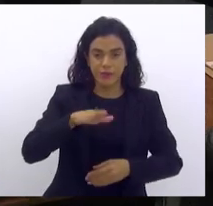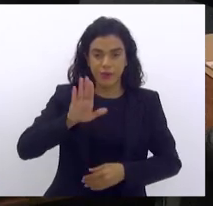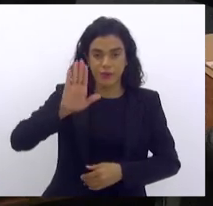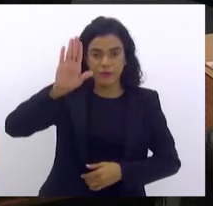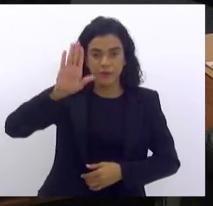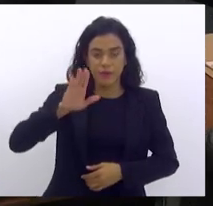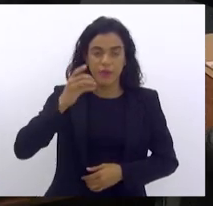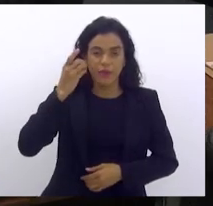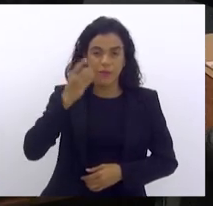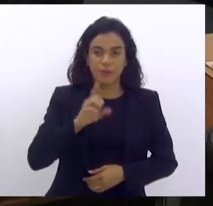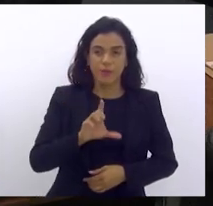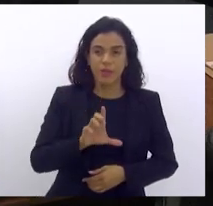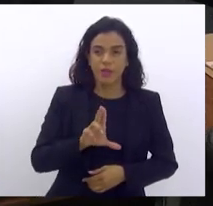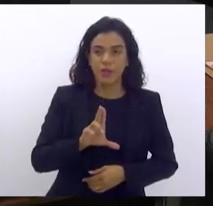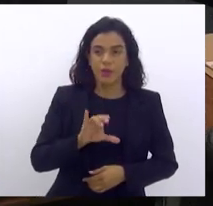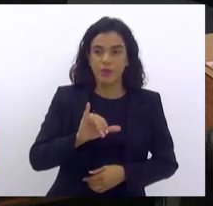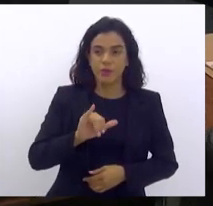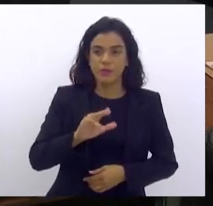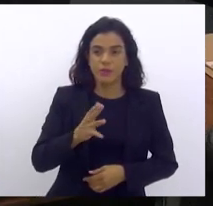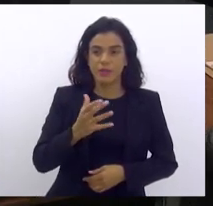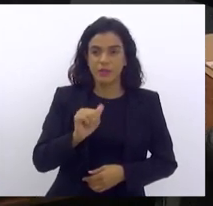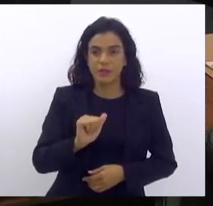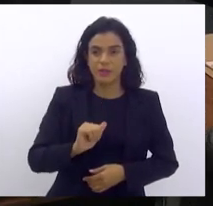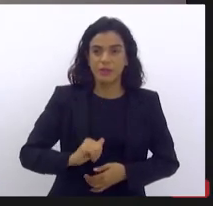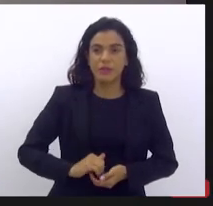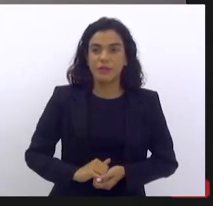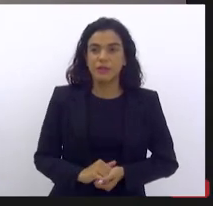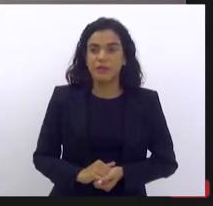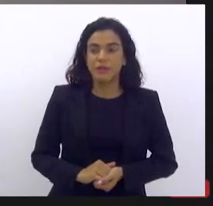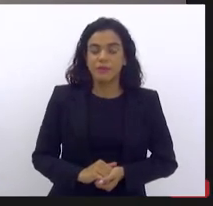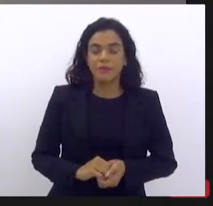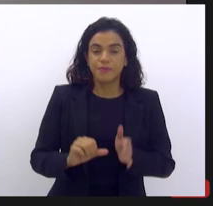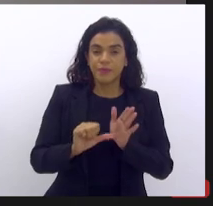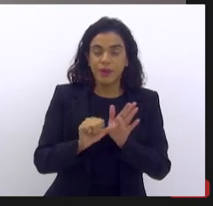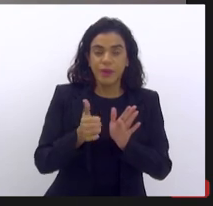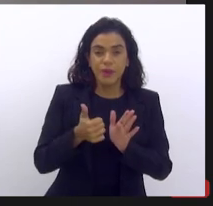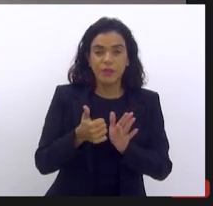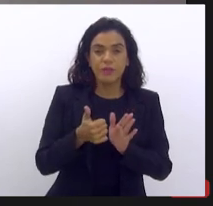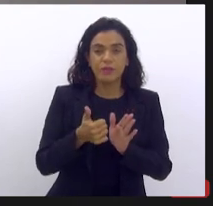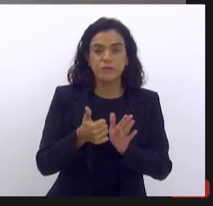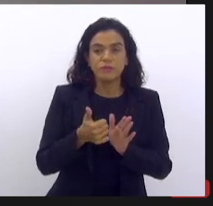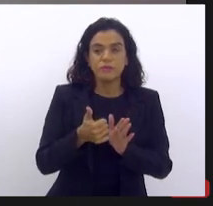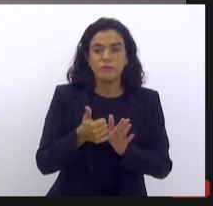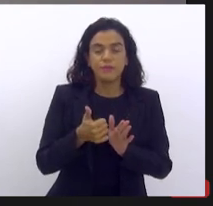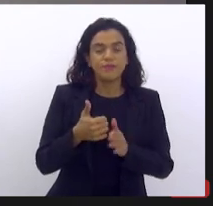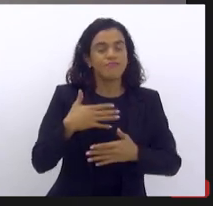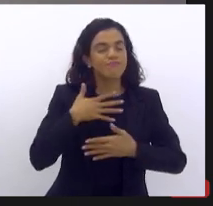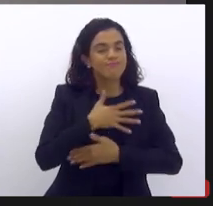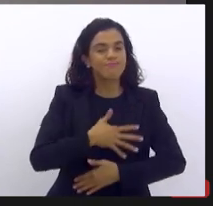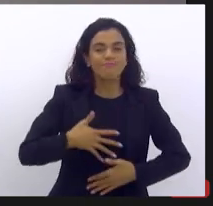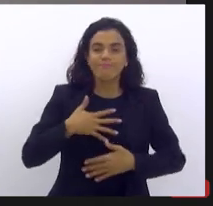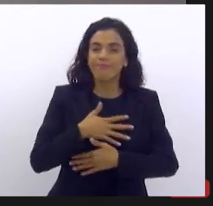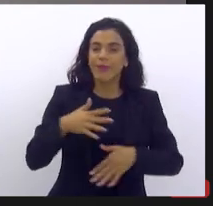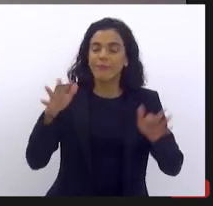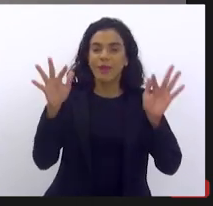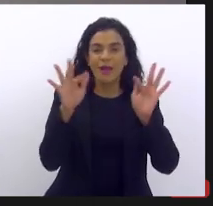nossa deputada Lucinha. Bem, primeiro queria dizer da minha alegria, né, de saber que no dia de hoje